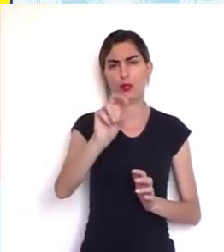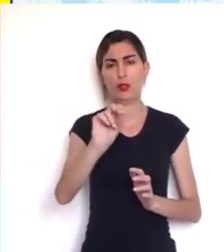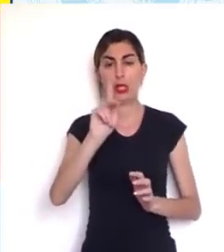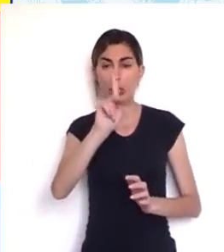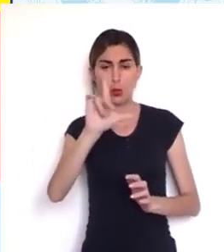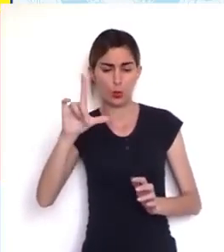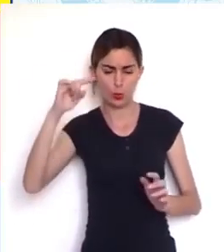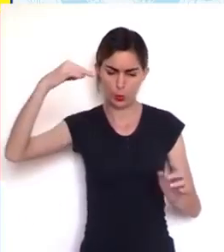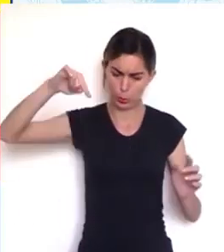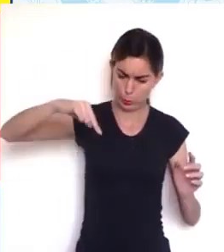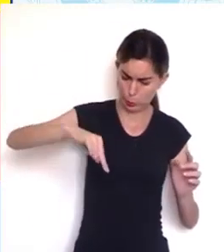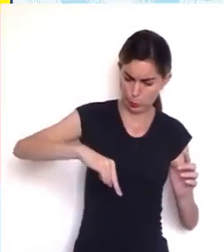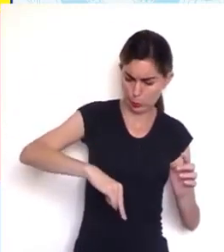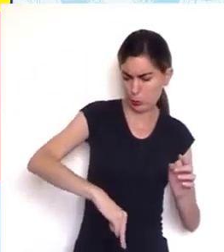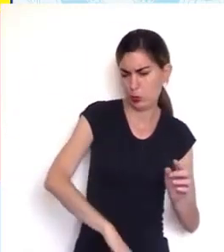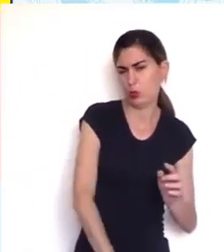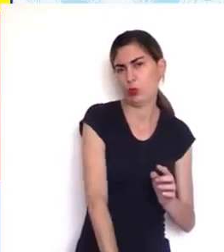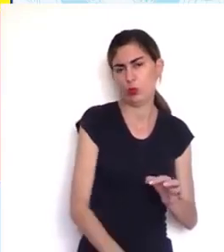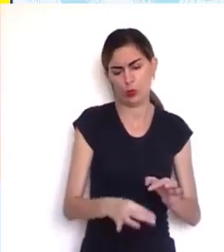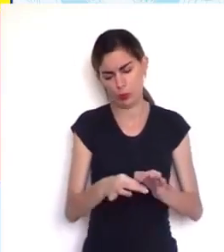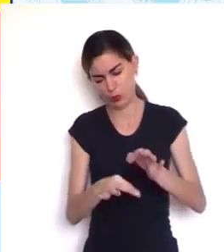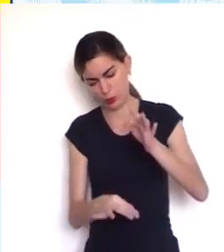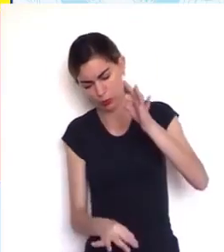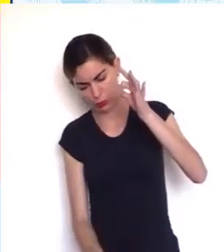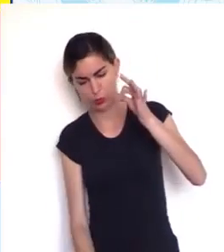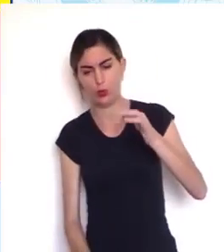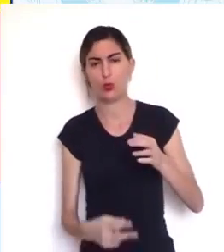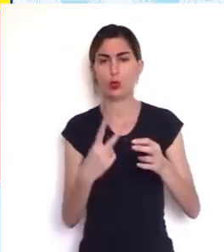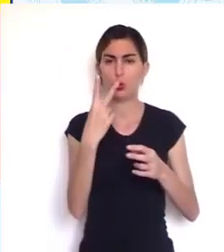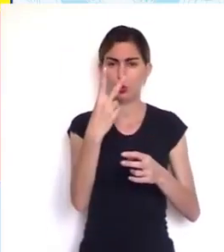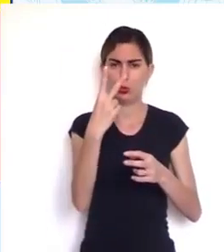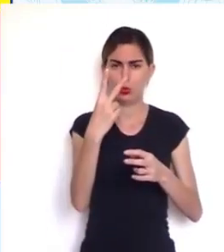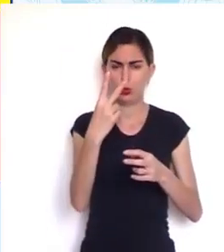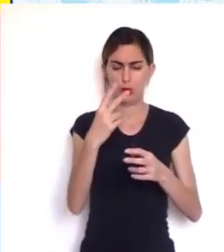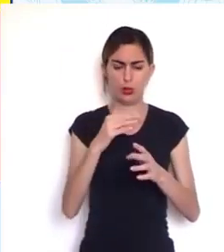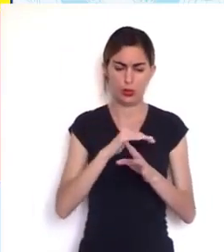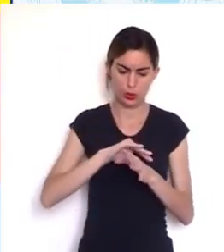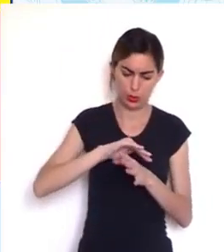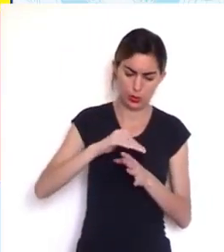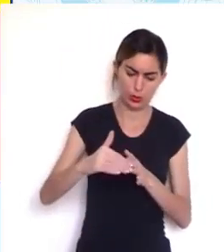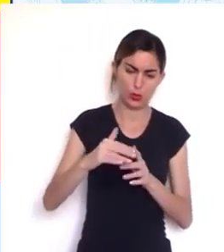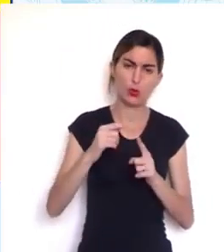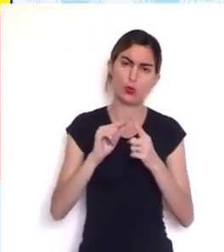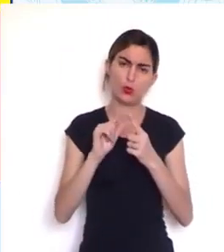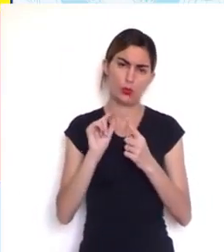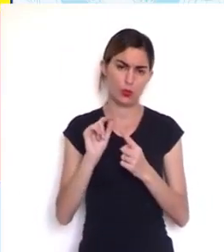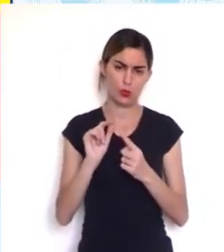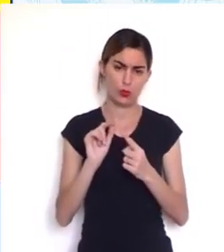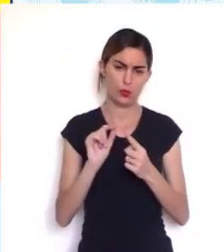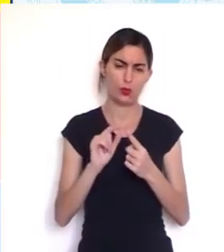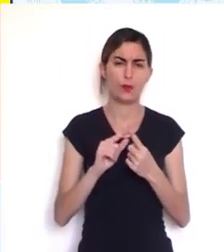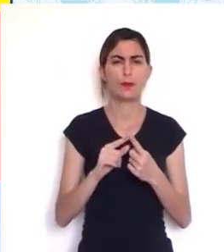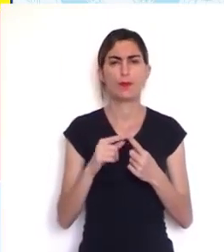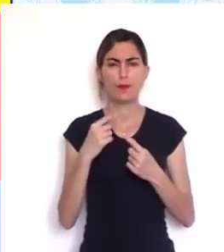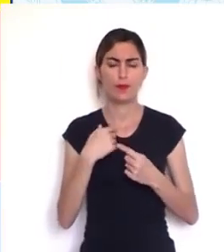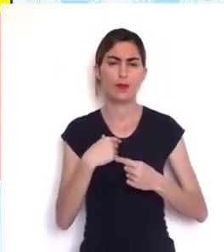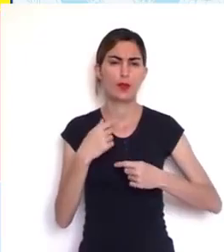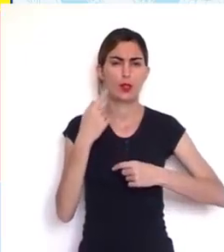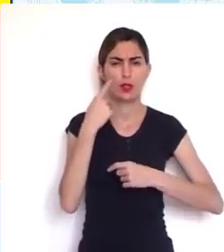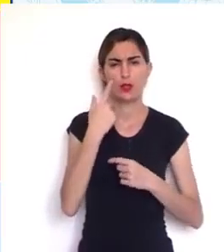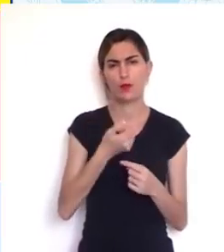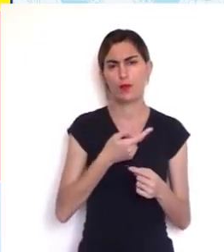6.370 km. Ele pode ser subdividido em 2 subcamadas, que são classificadas conforme